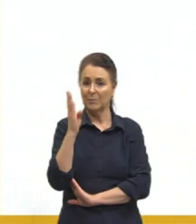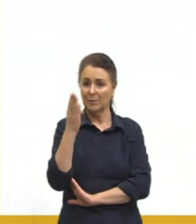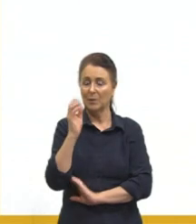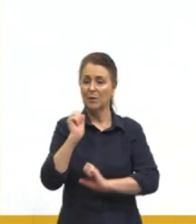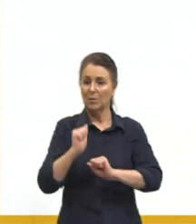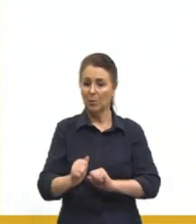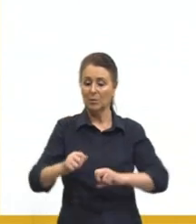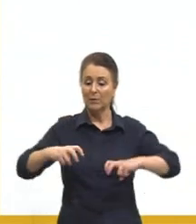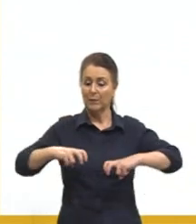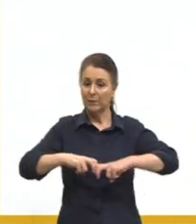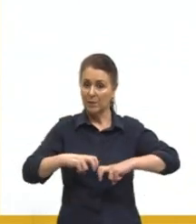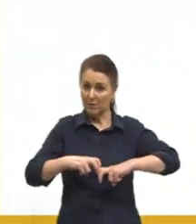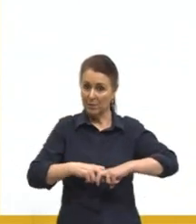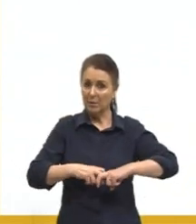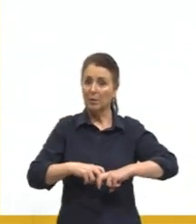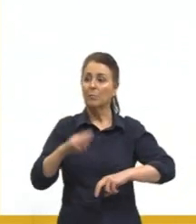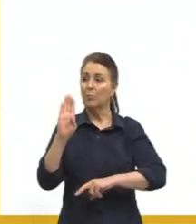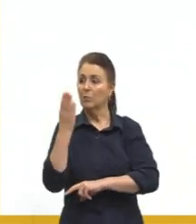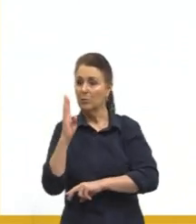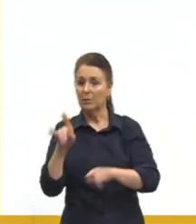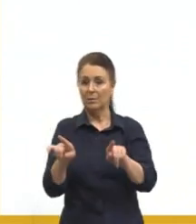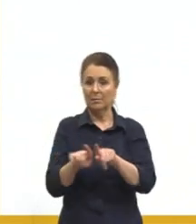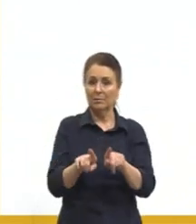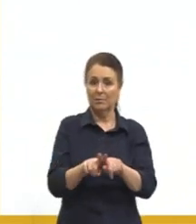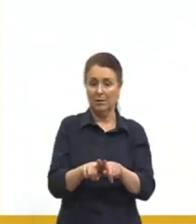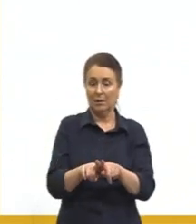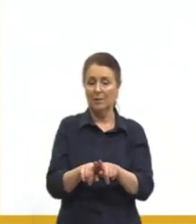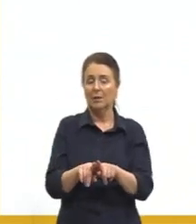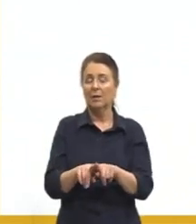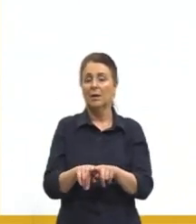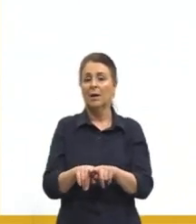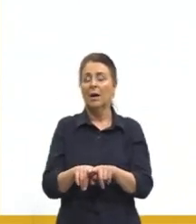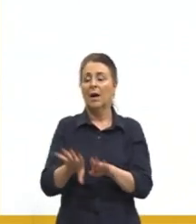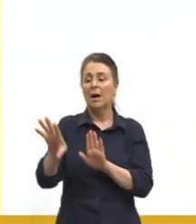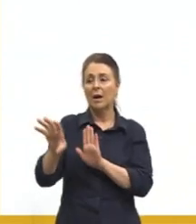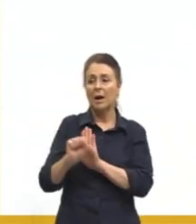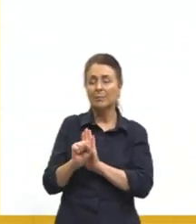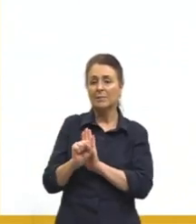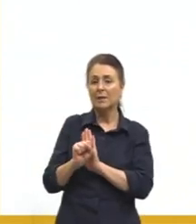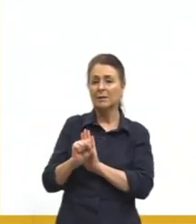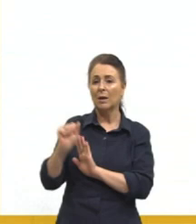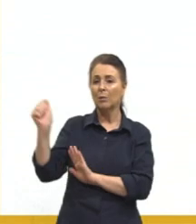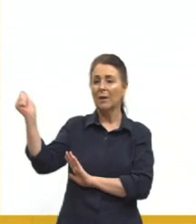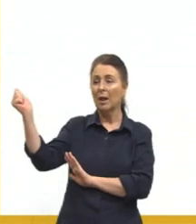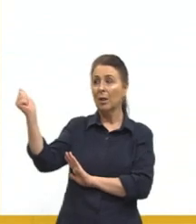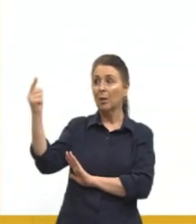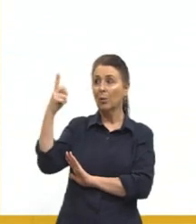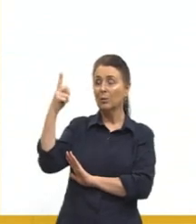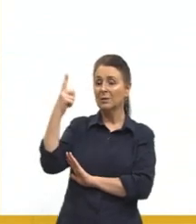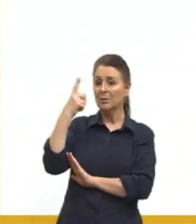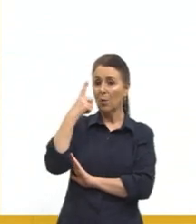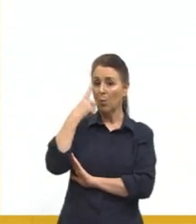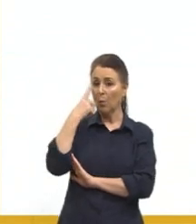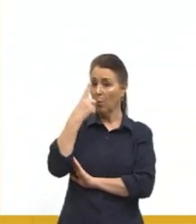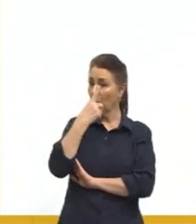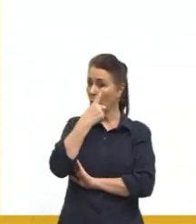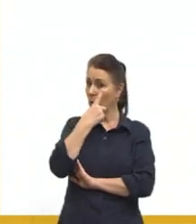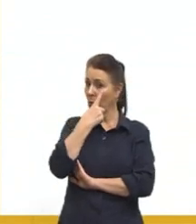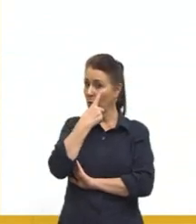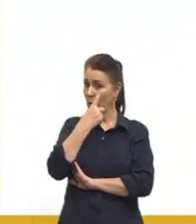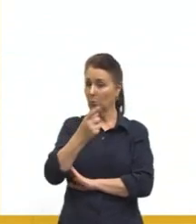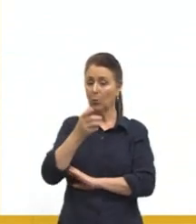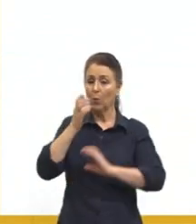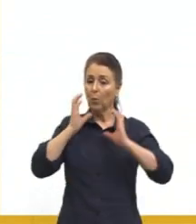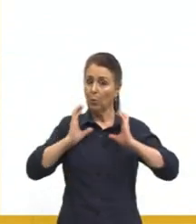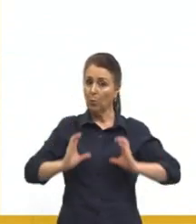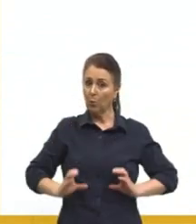ser física que pode ser biologia de volta bom gente a captação da Luz pelo olho né corpo humano ou ambiente